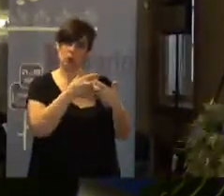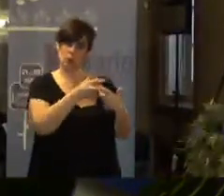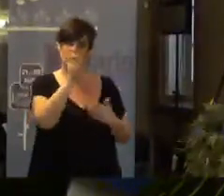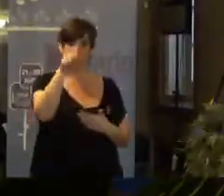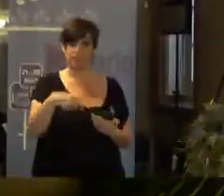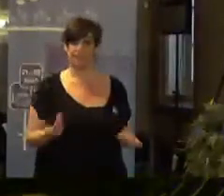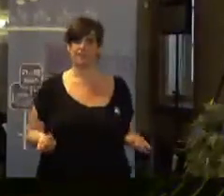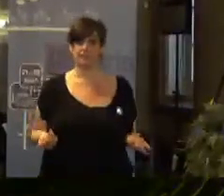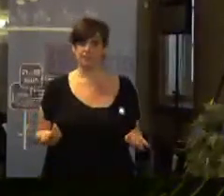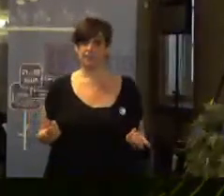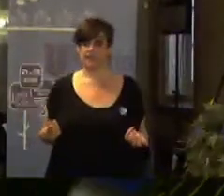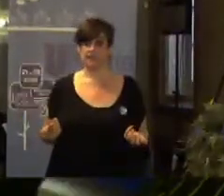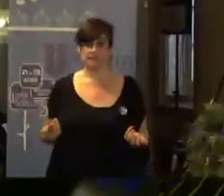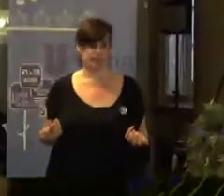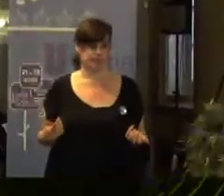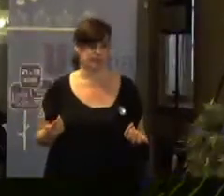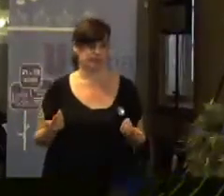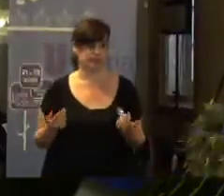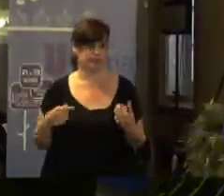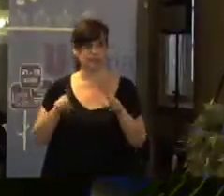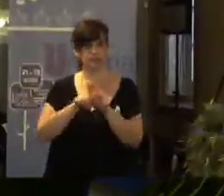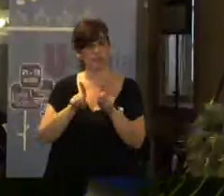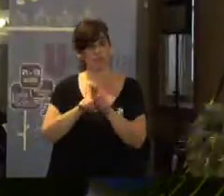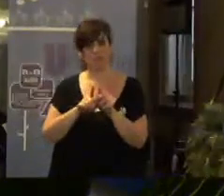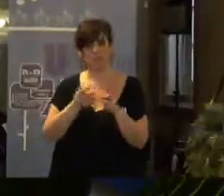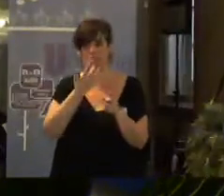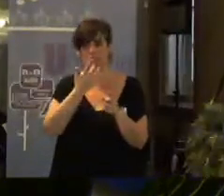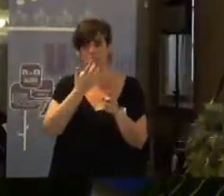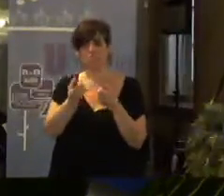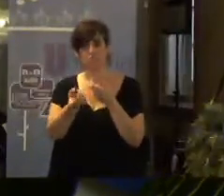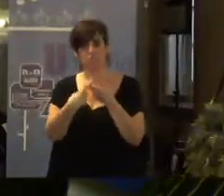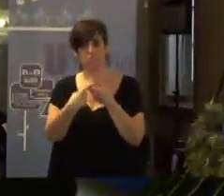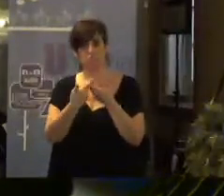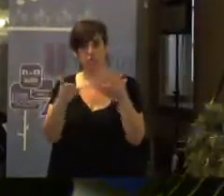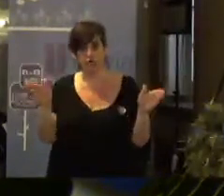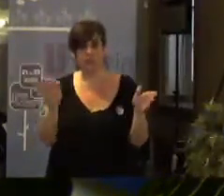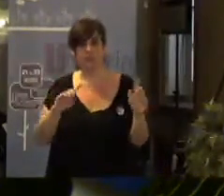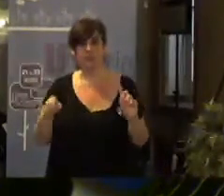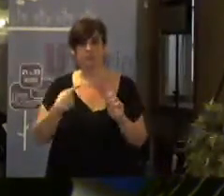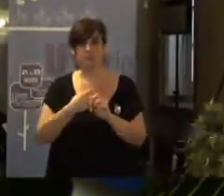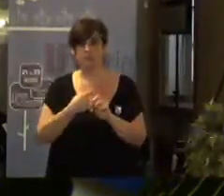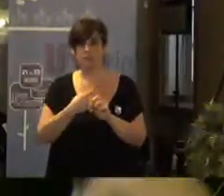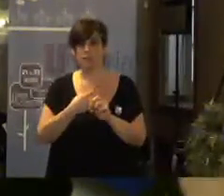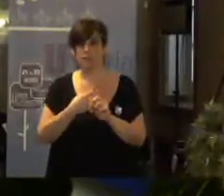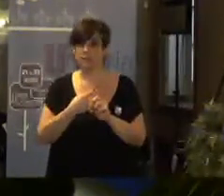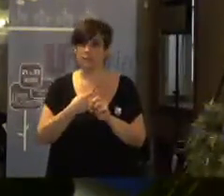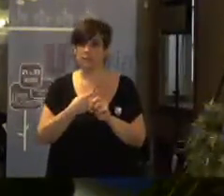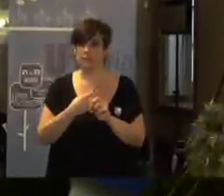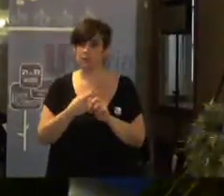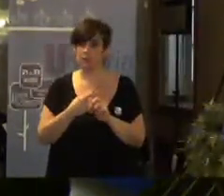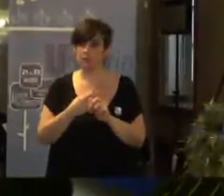com a mediatização destas lideranças que se vão criando na participação das instituições, há uma criação